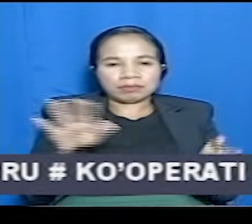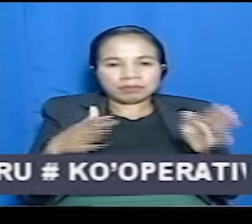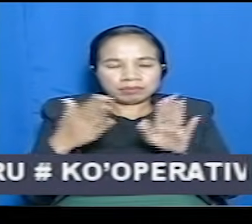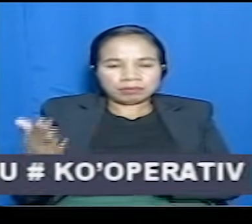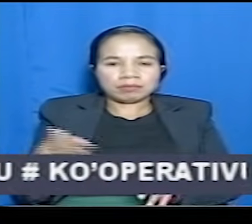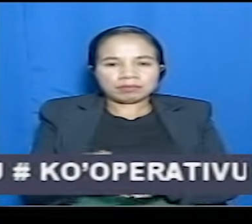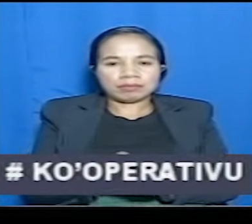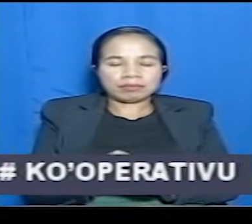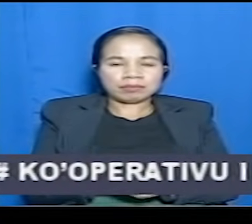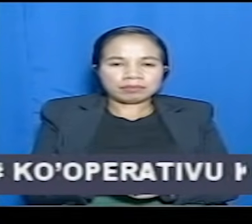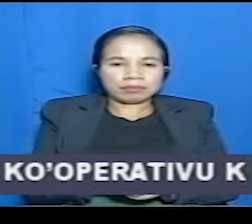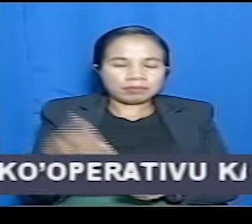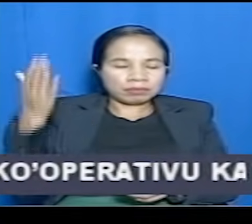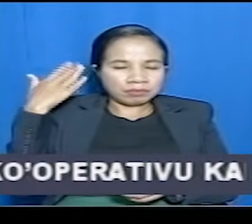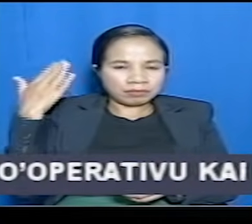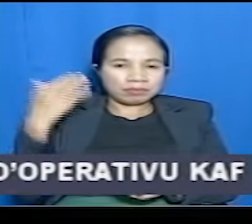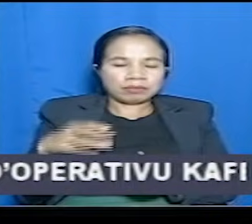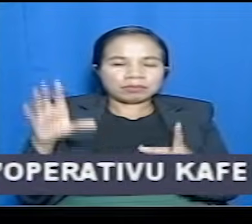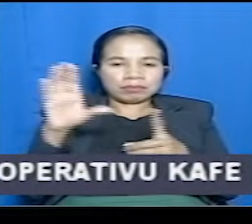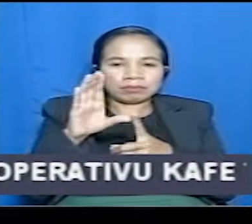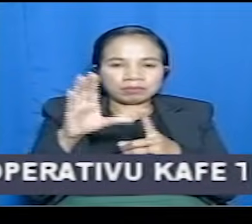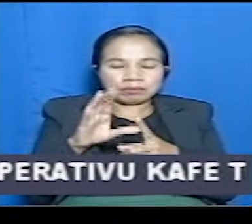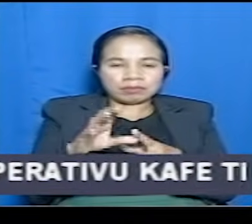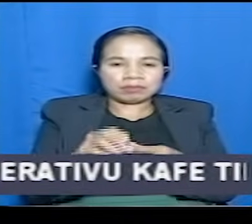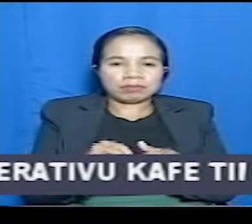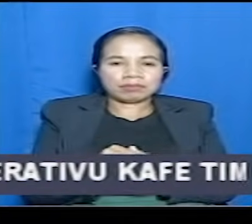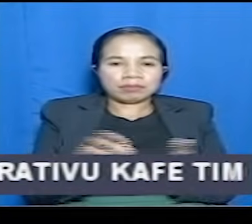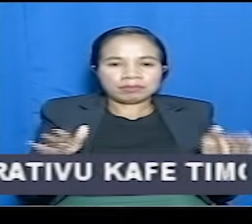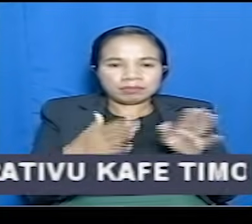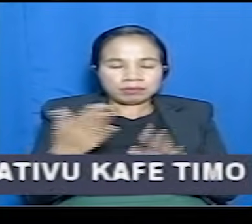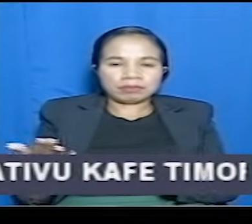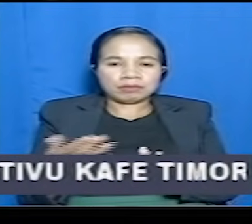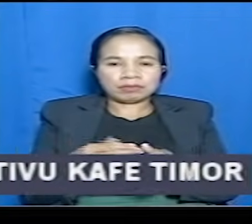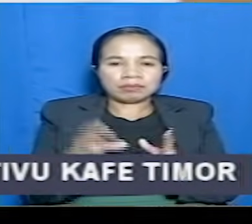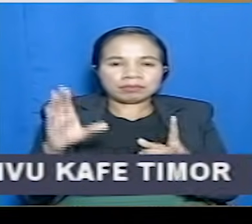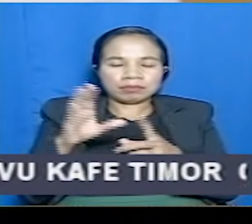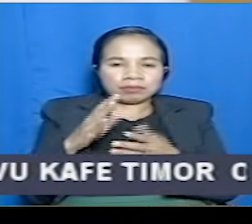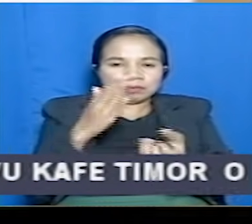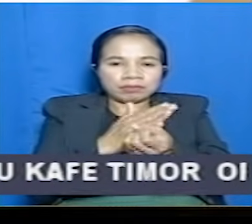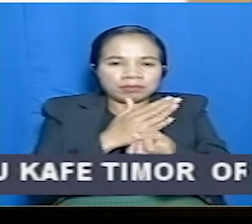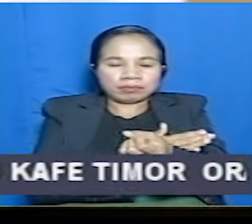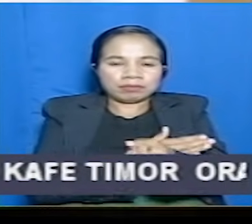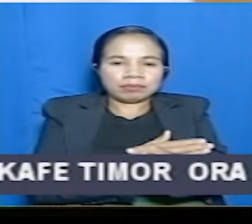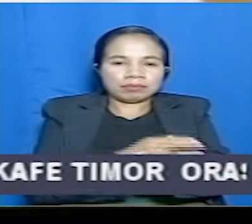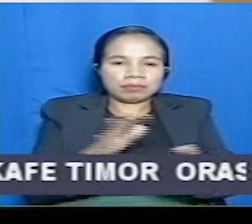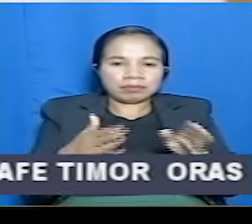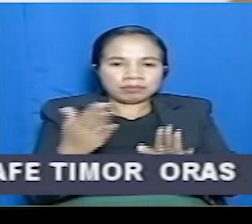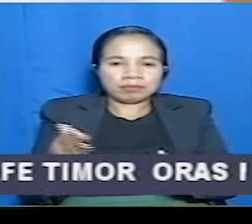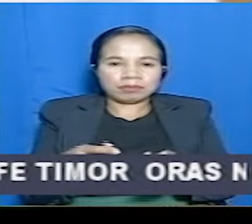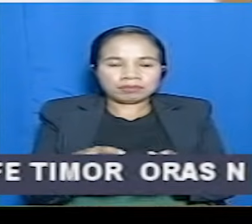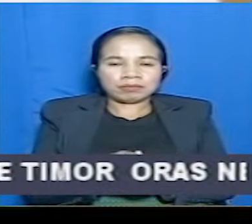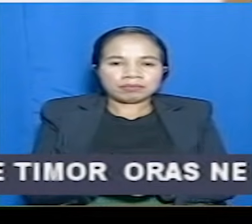ho posto anterior a Zenti Sefi, afoi Matibian hakoto is comando promove quedas, Matibian ho